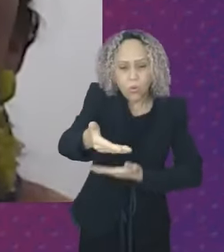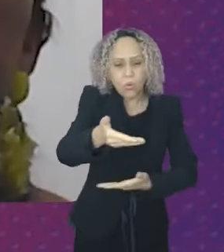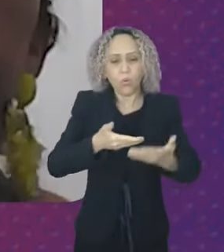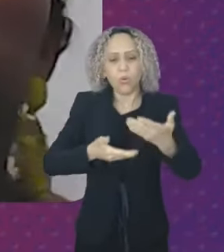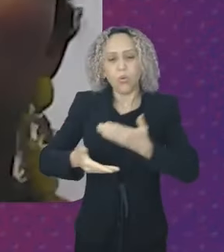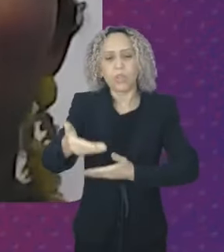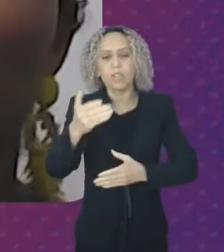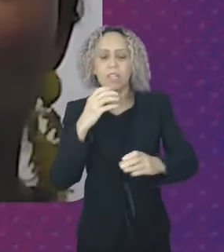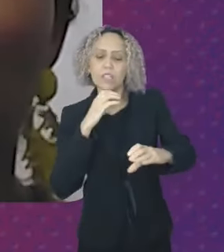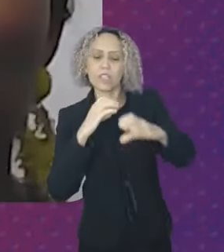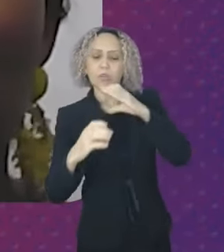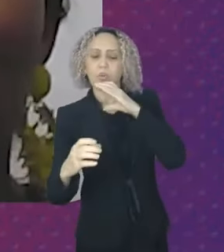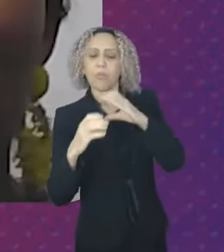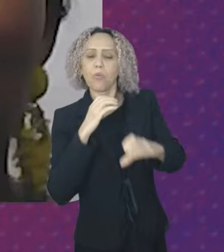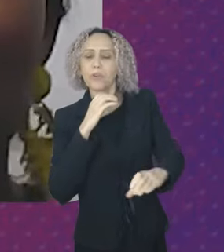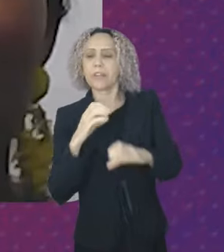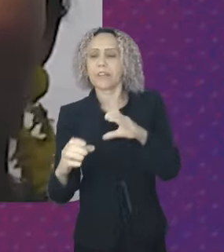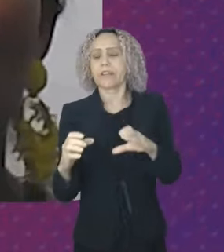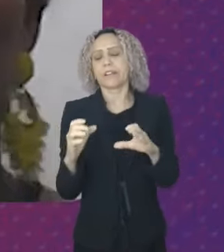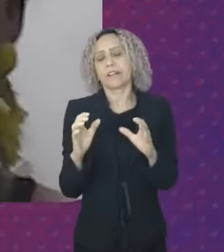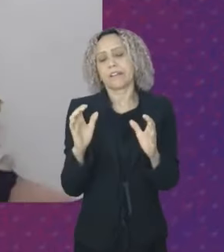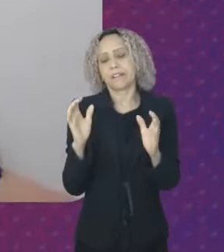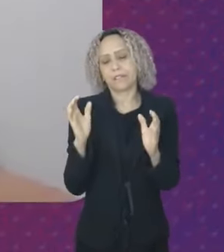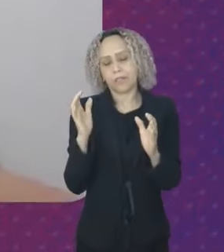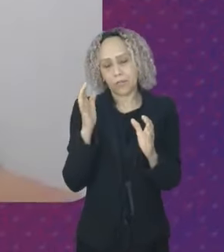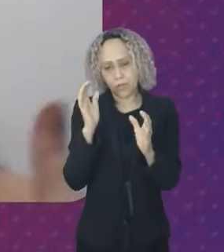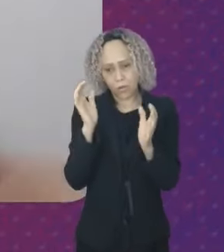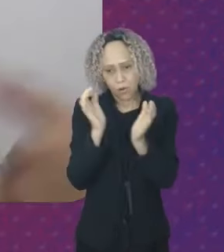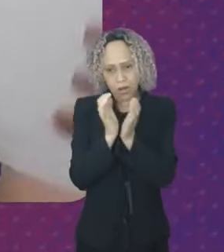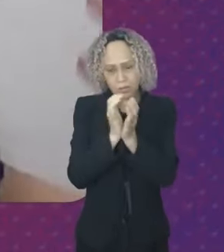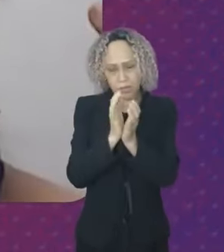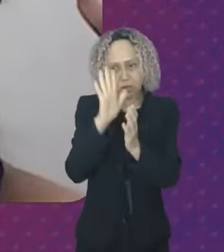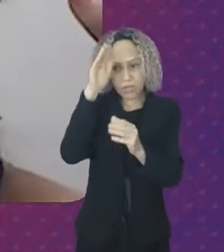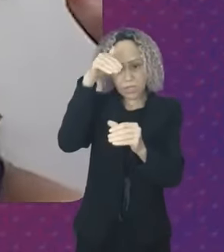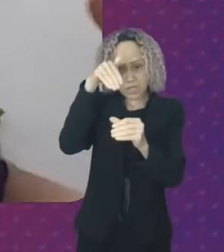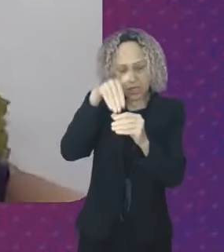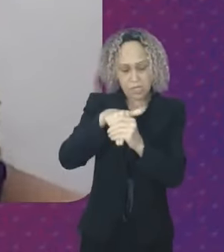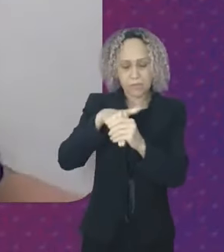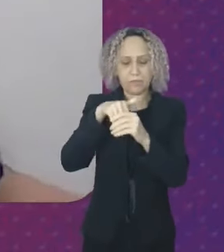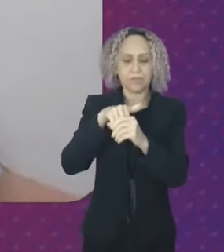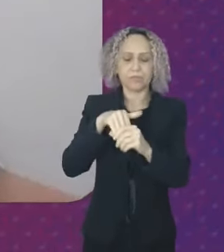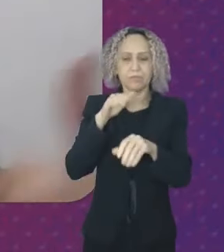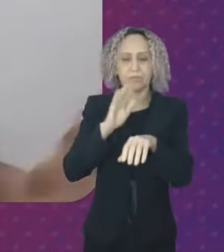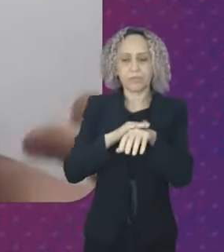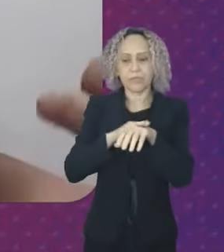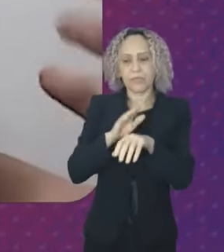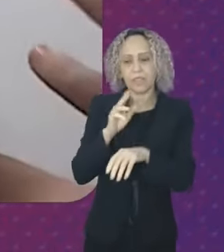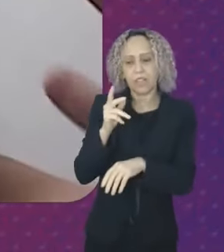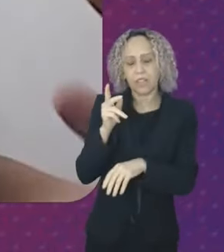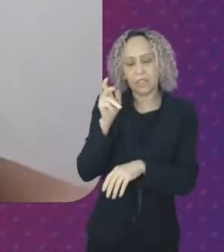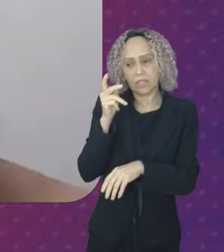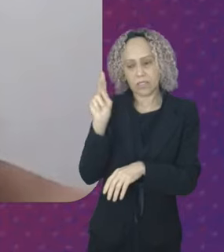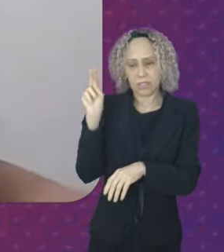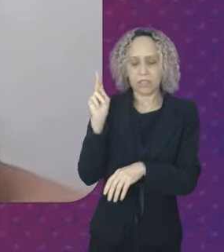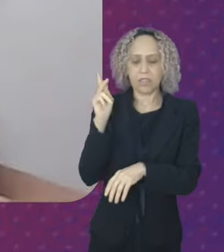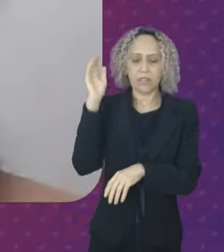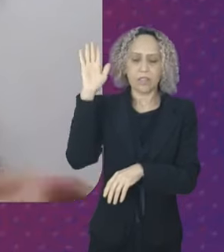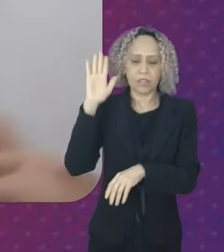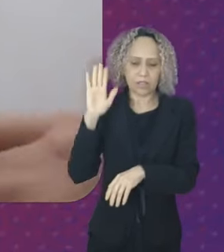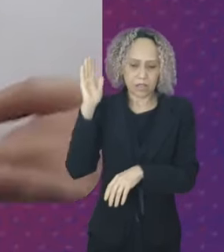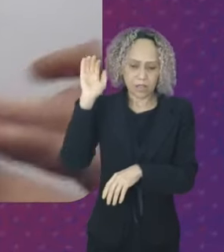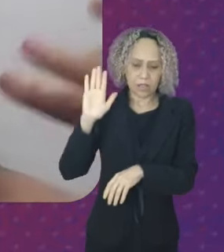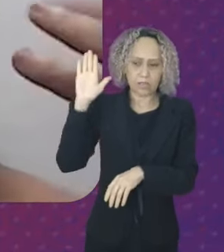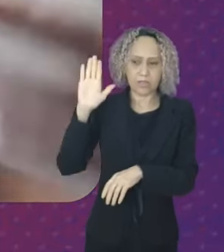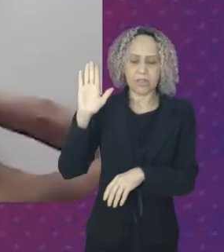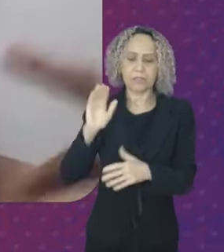no processo da pré-campanha, você consiga apresentar as suas ideias, atrair novos seguidores.